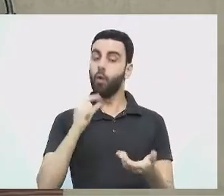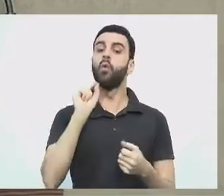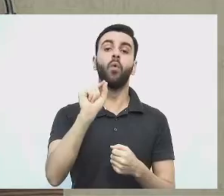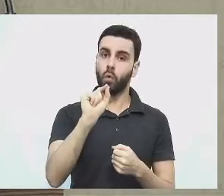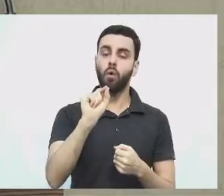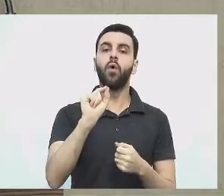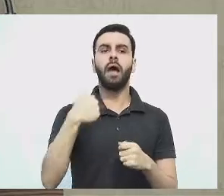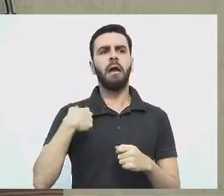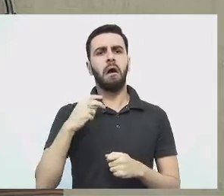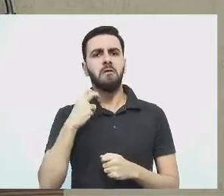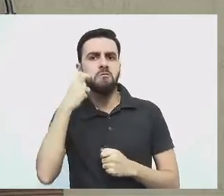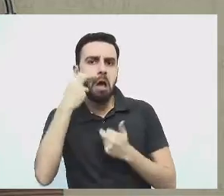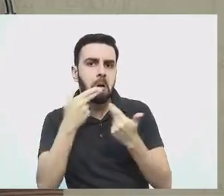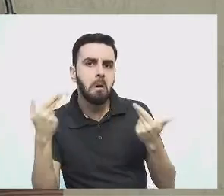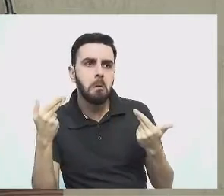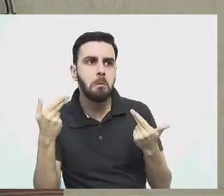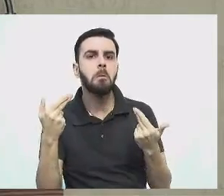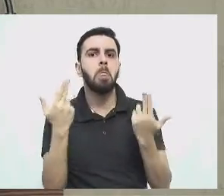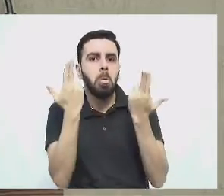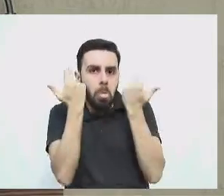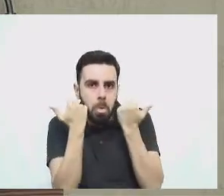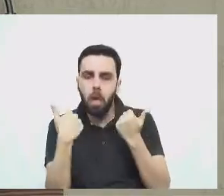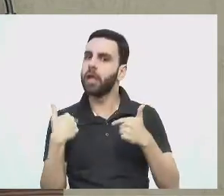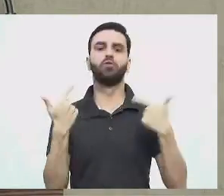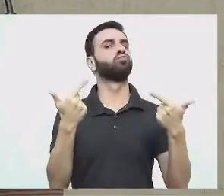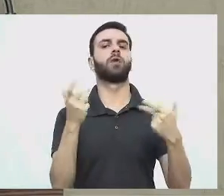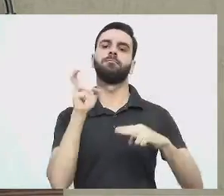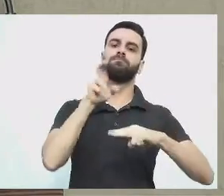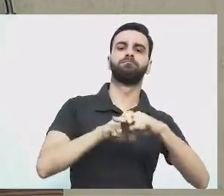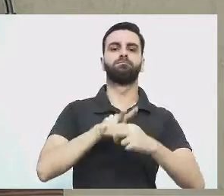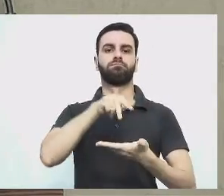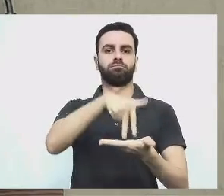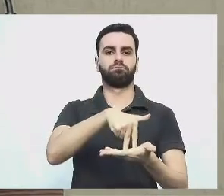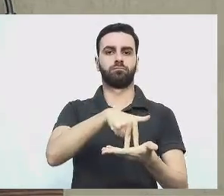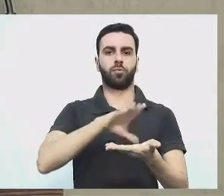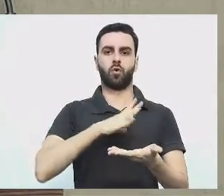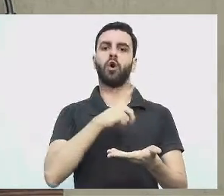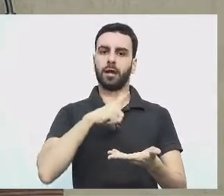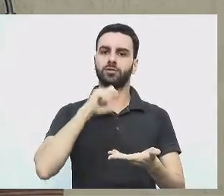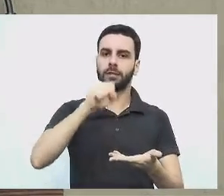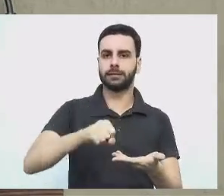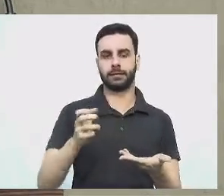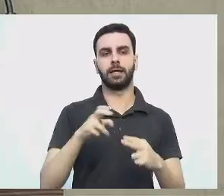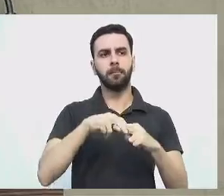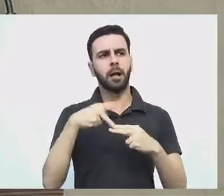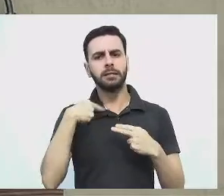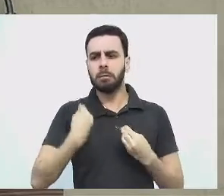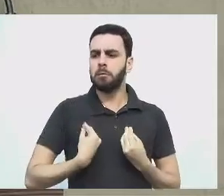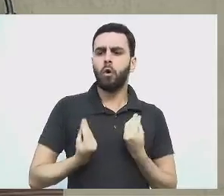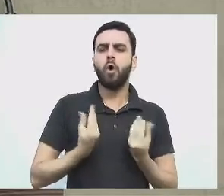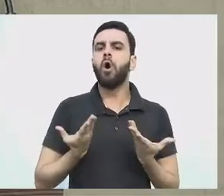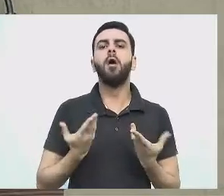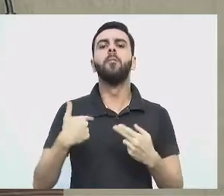que tem vergonha de sentar nessa mesa aqui e depois falar, mas por que que eu estou aqui? Eu falo porque eu estive